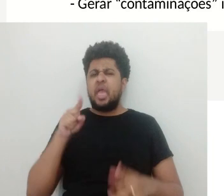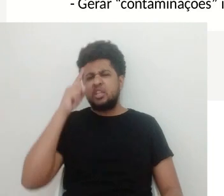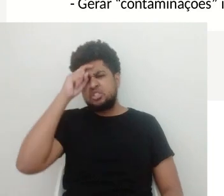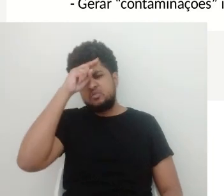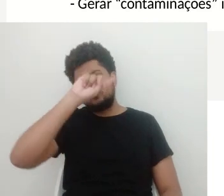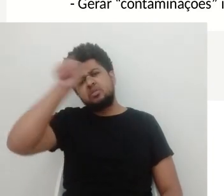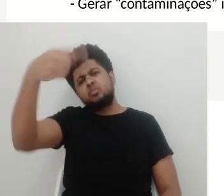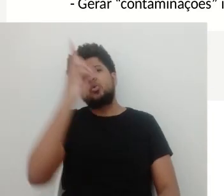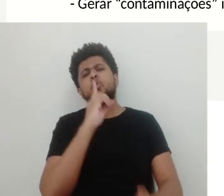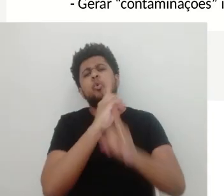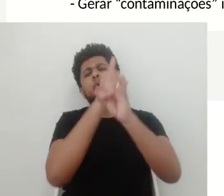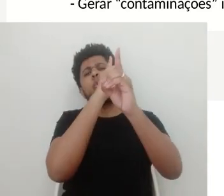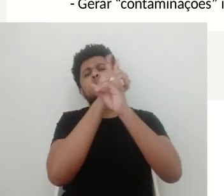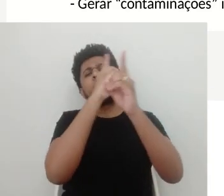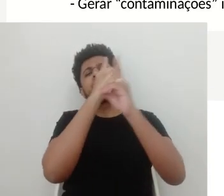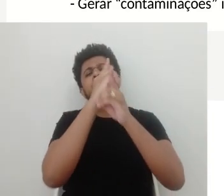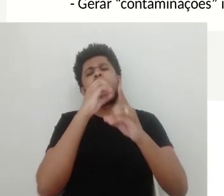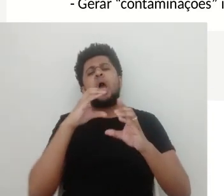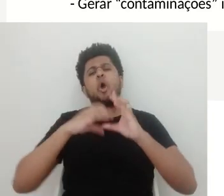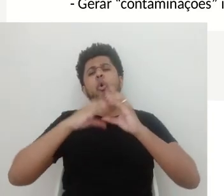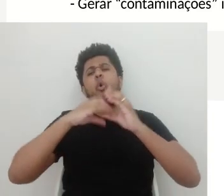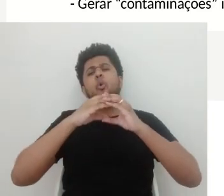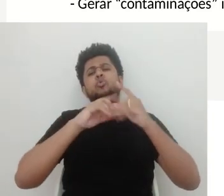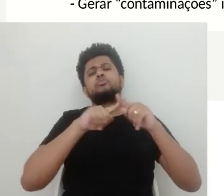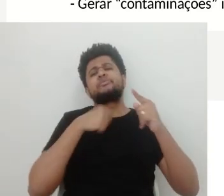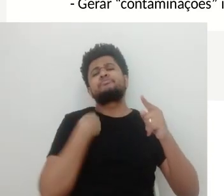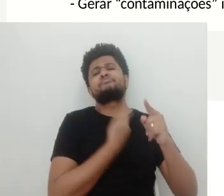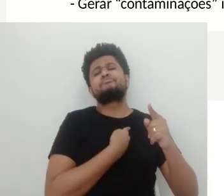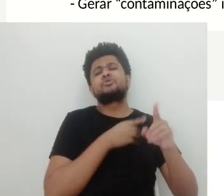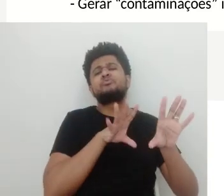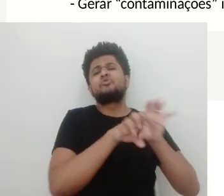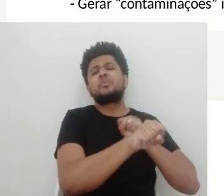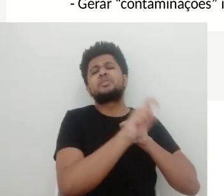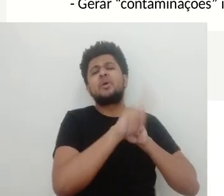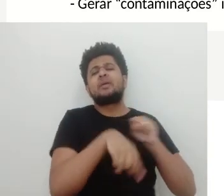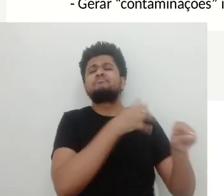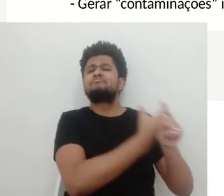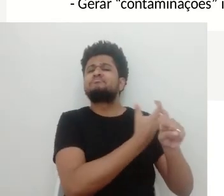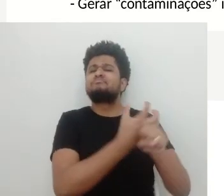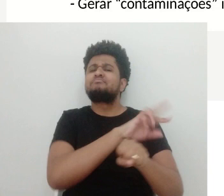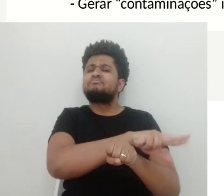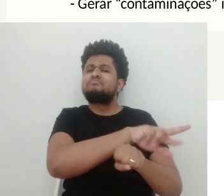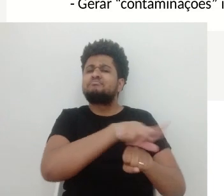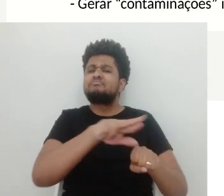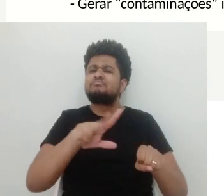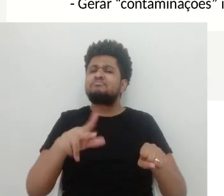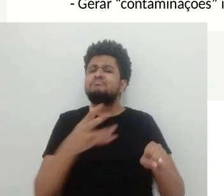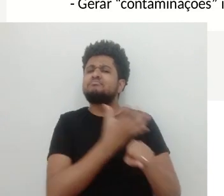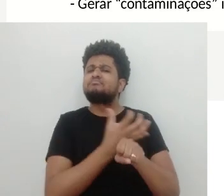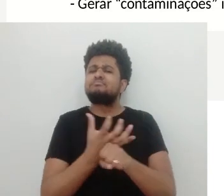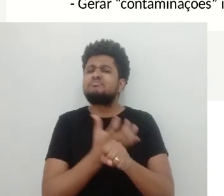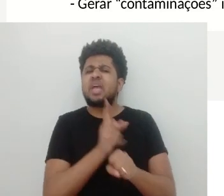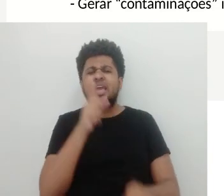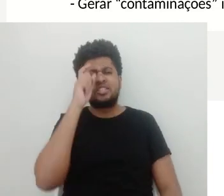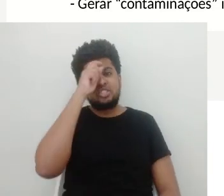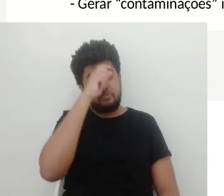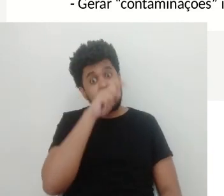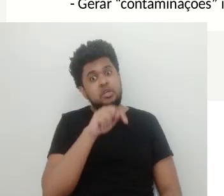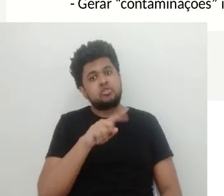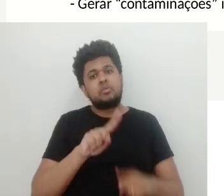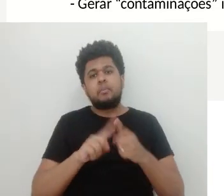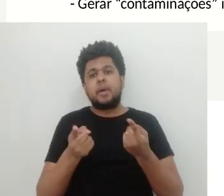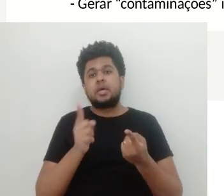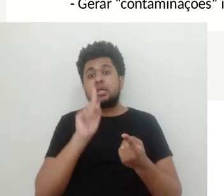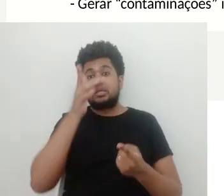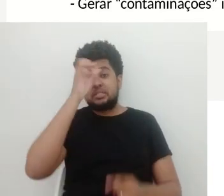aí sai de um mestrado e um doutorado. É o caso da Maréia, por exemplo, com certeza, um pouquinho do meu também, porque o meu doutorado também